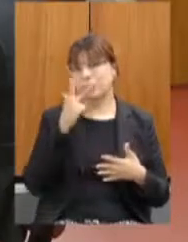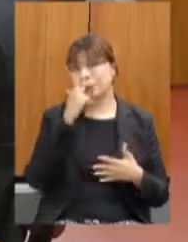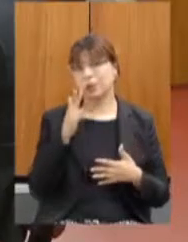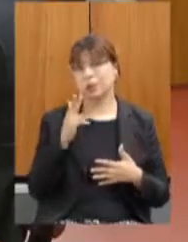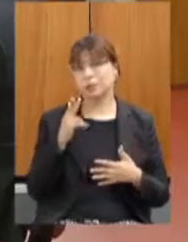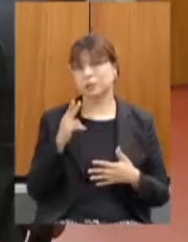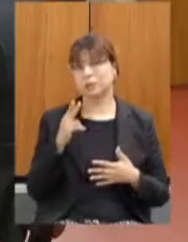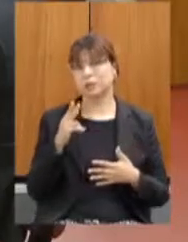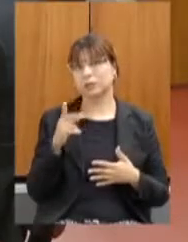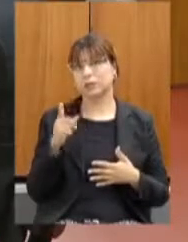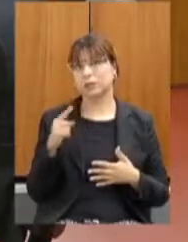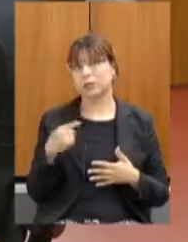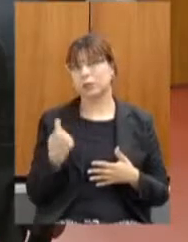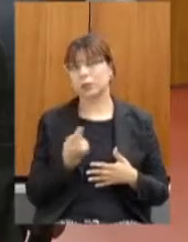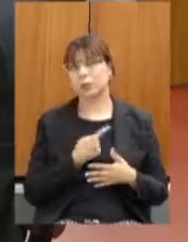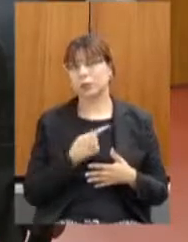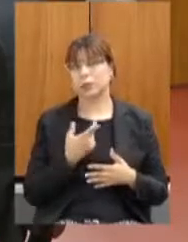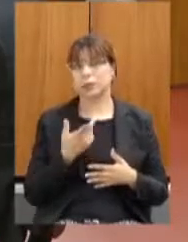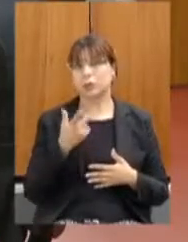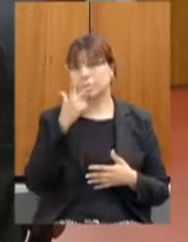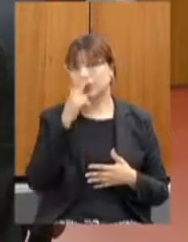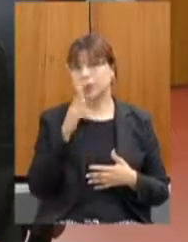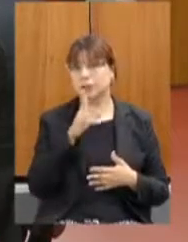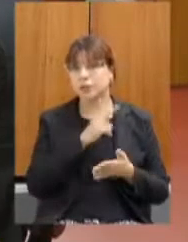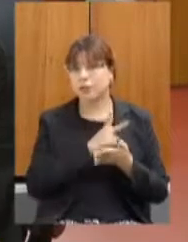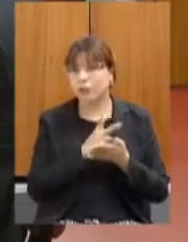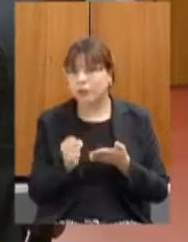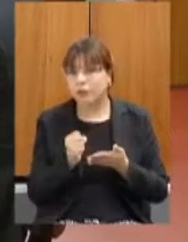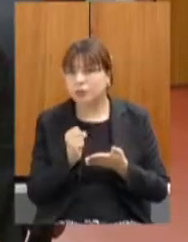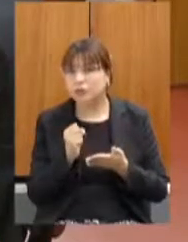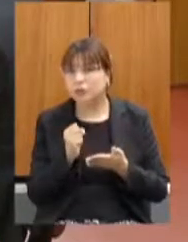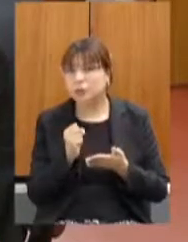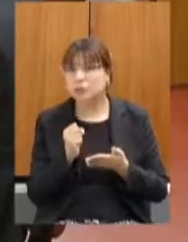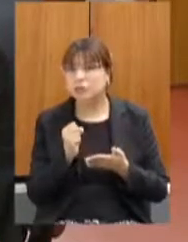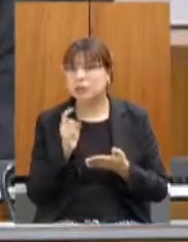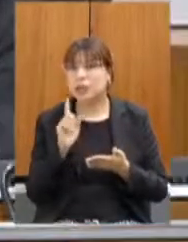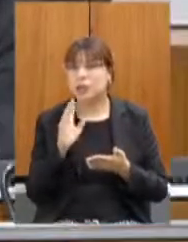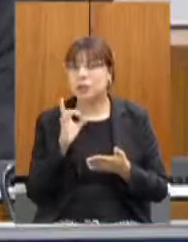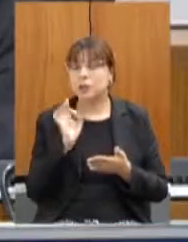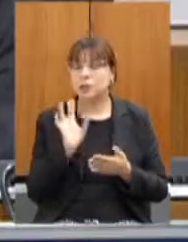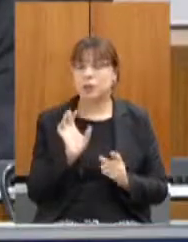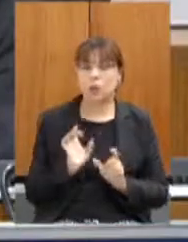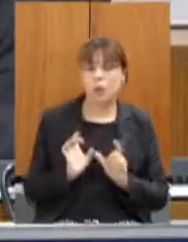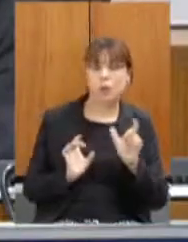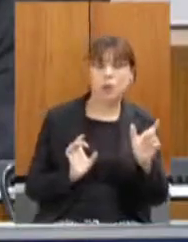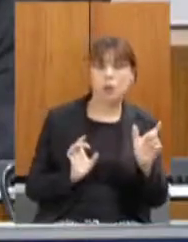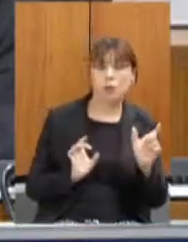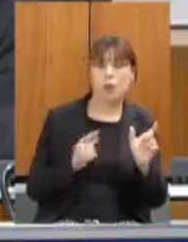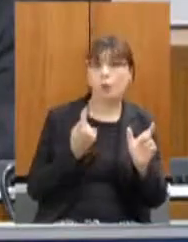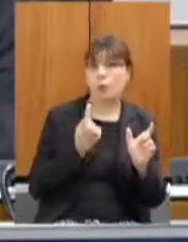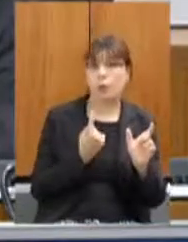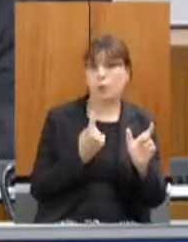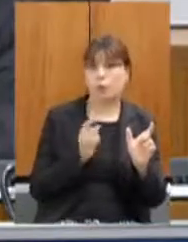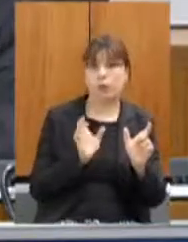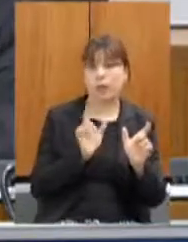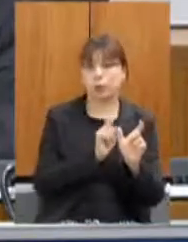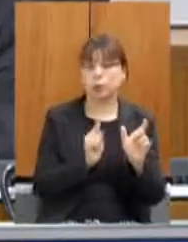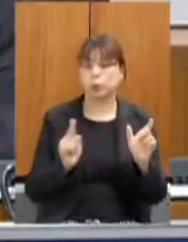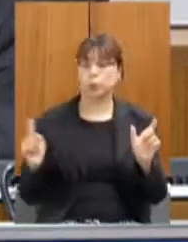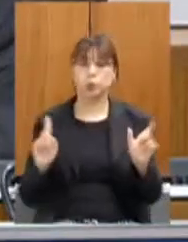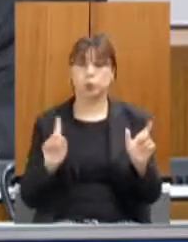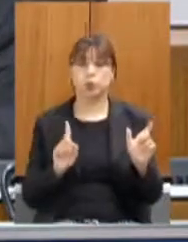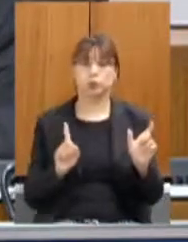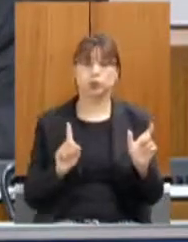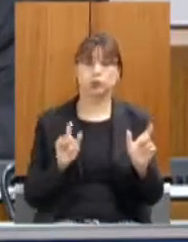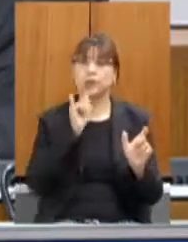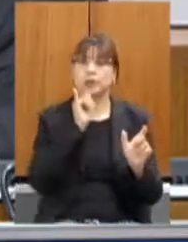ali nós estamos por por vencer a validade de uma parte só do teste não teste inteiro então se nós